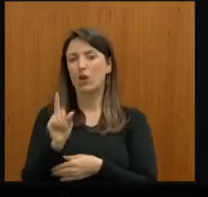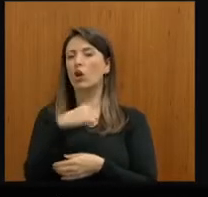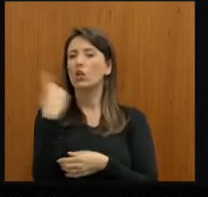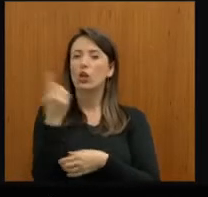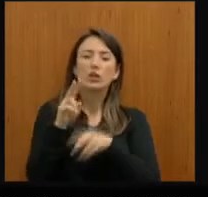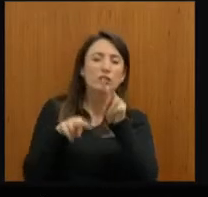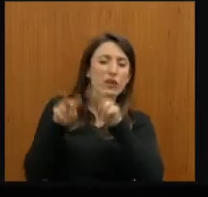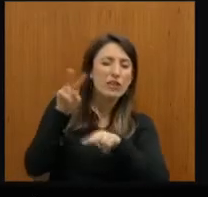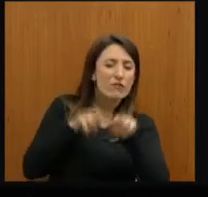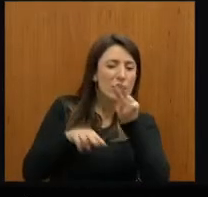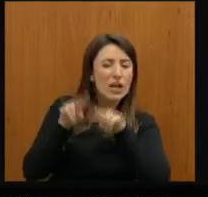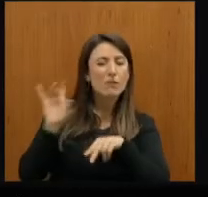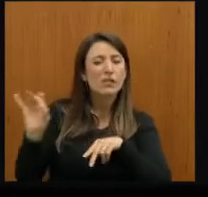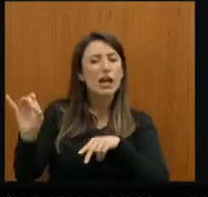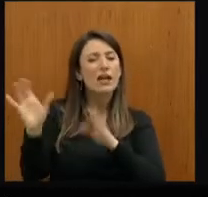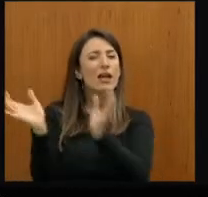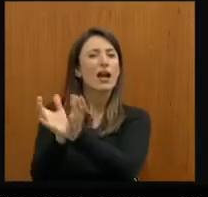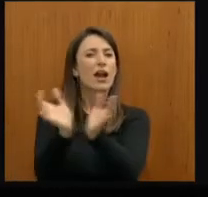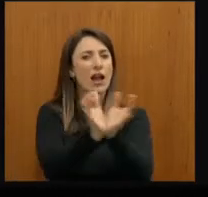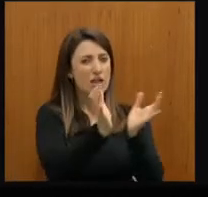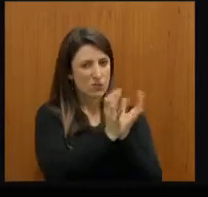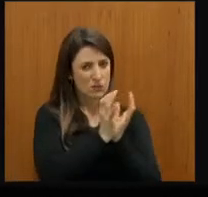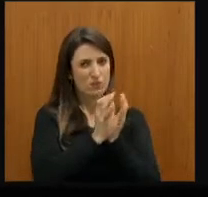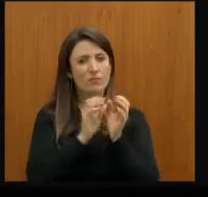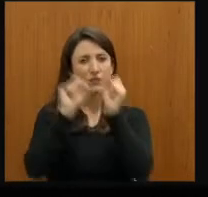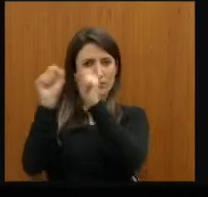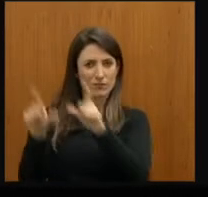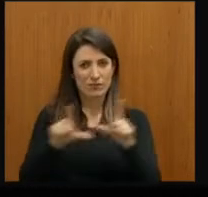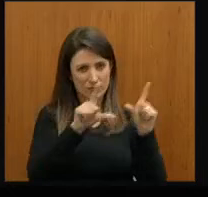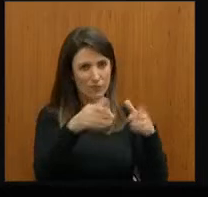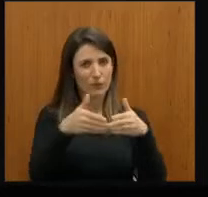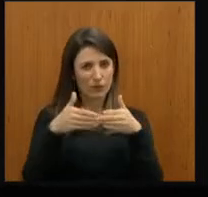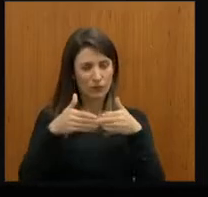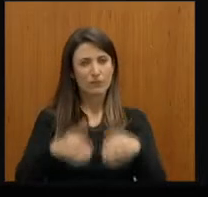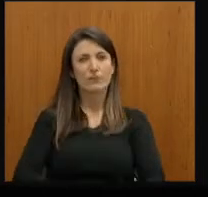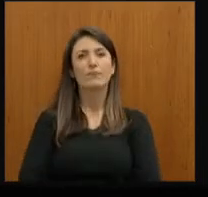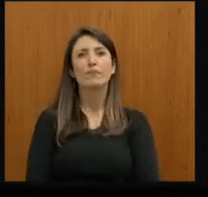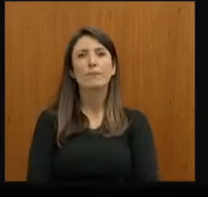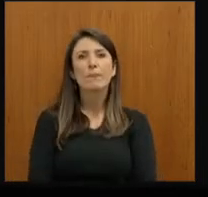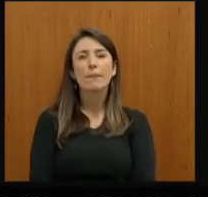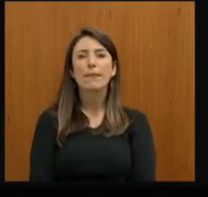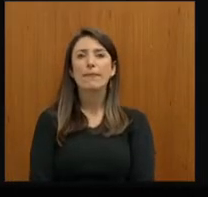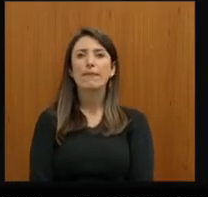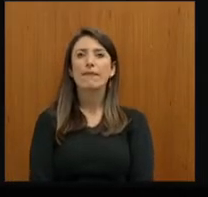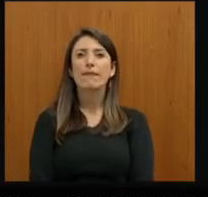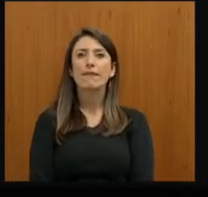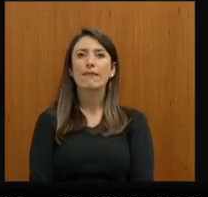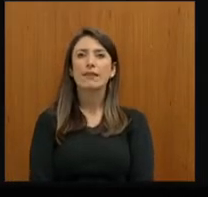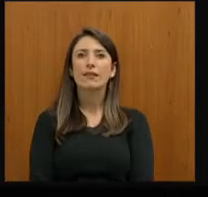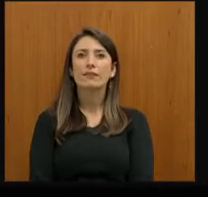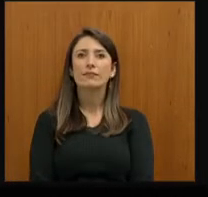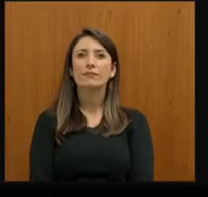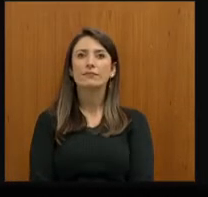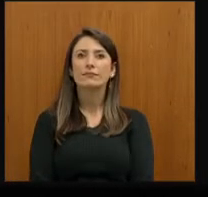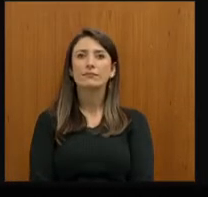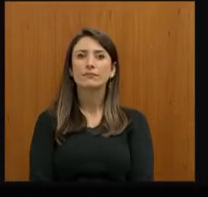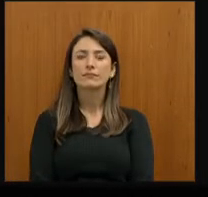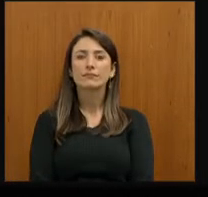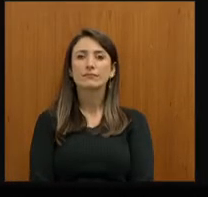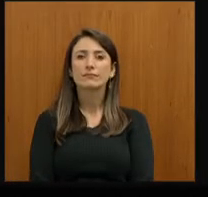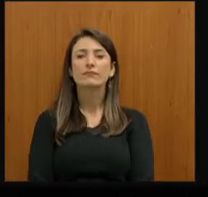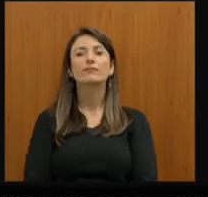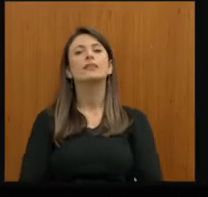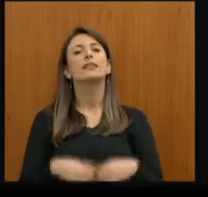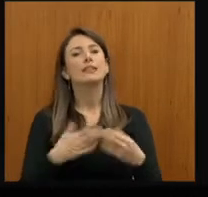verificação caso a caso pode passar hoje lá por favor é basicamente as